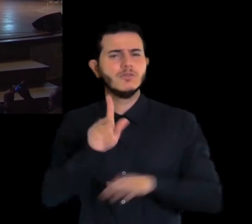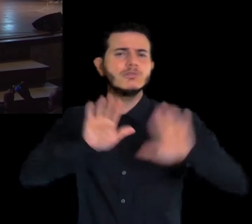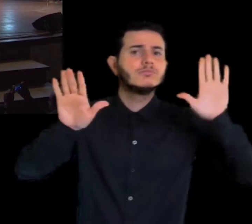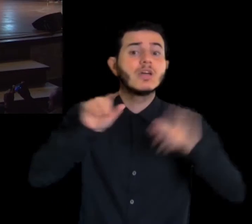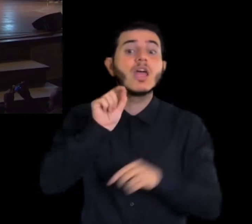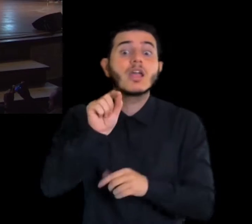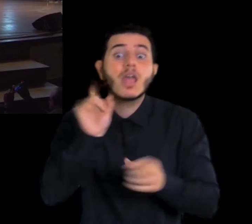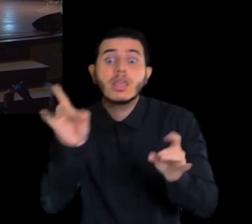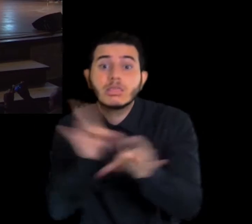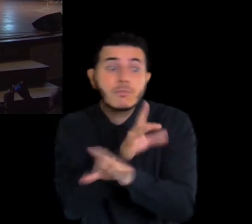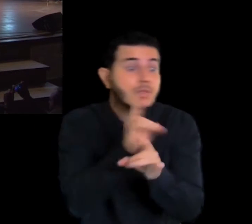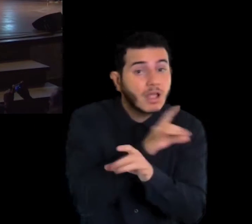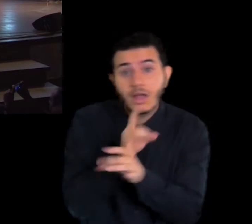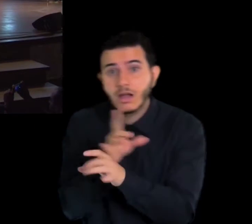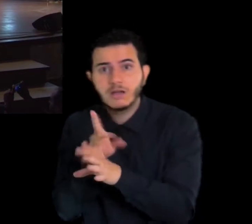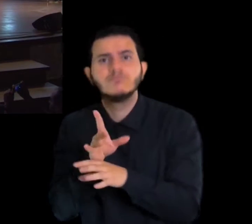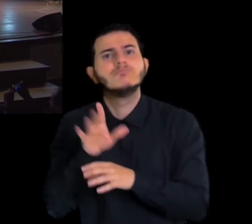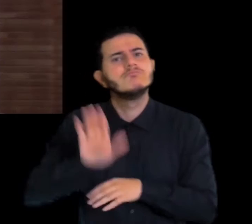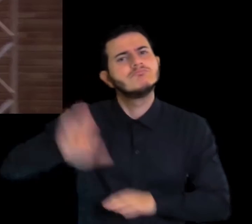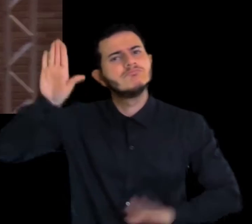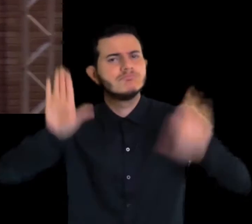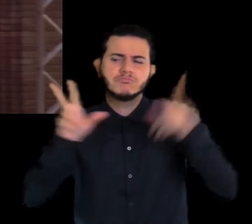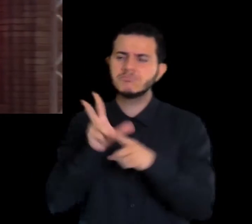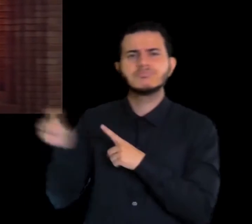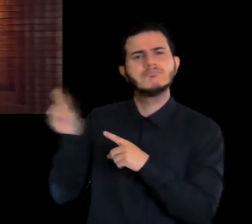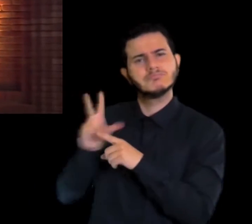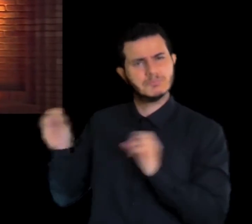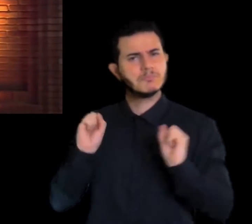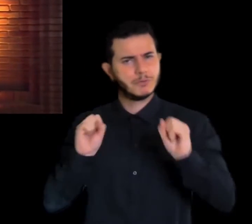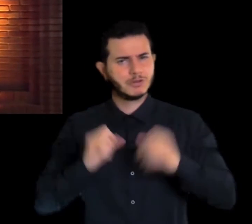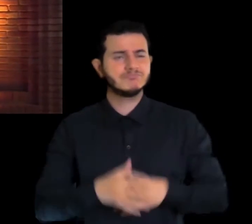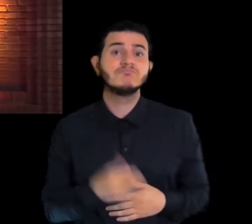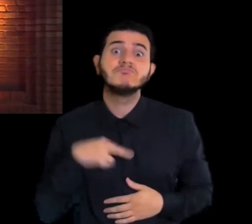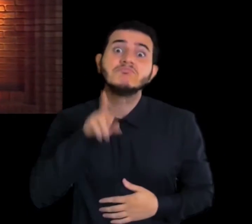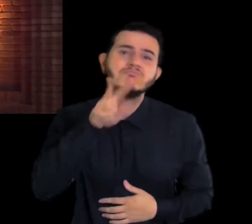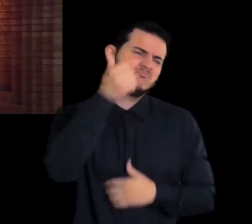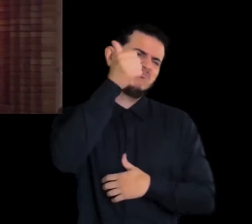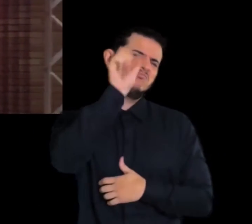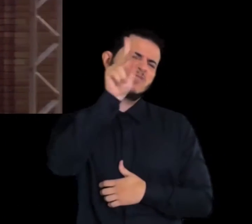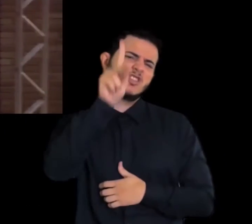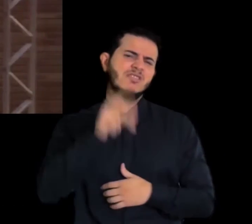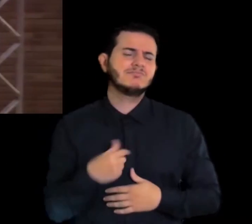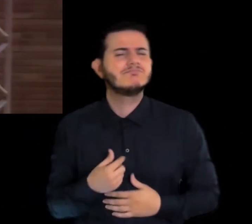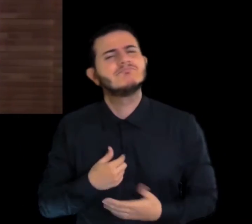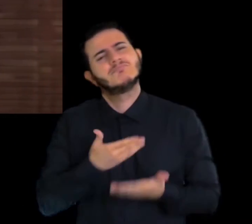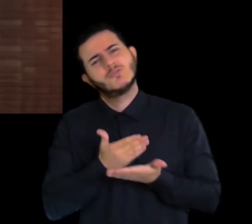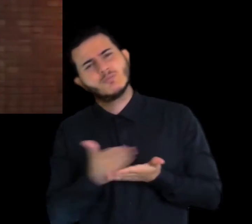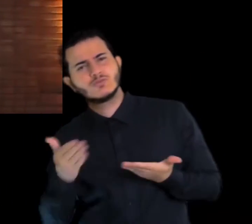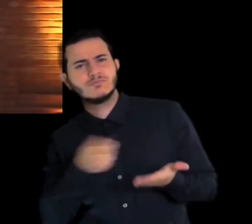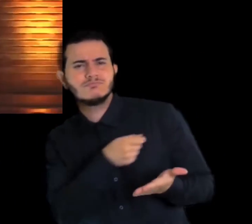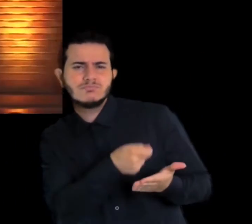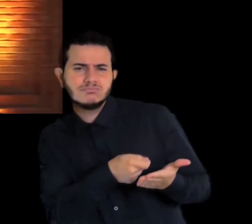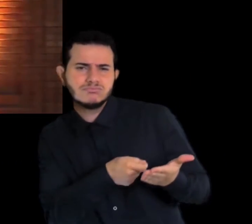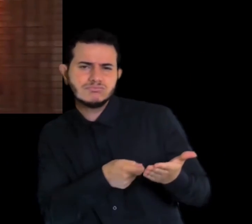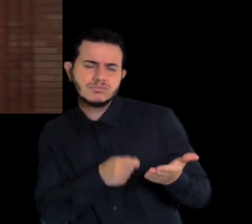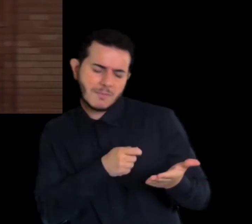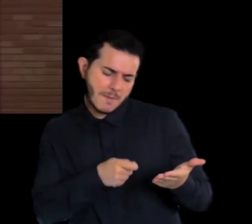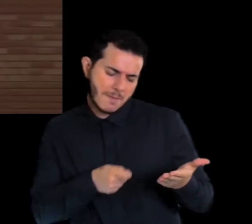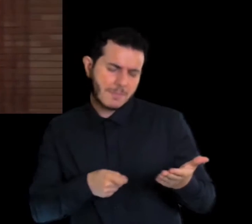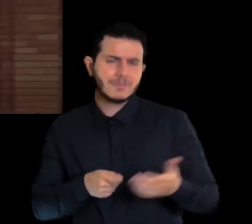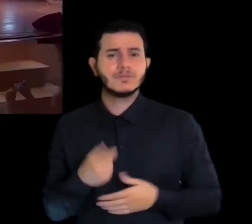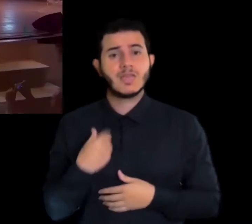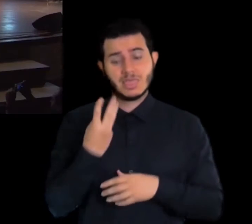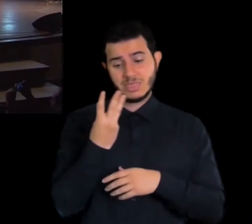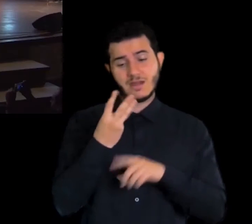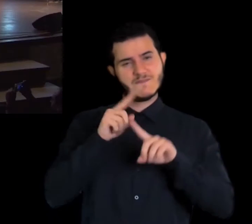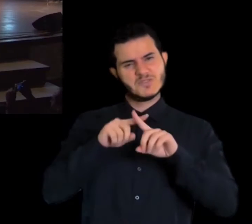seguinte, quem for terminando, vai erguendo a mão e pode sair. E eu estava tranquilo, né? Falei, poxa, vamos lá. E comecei a preencher o exercício. Quando